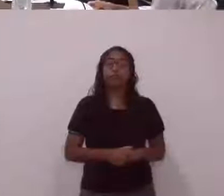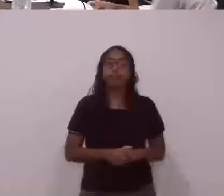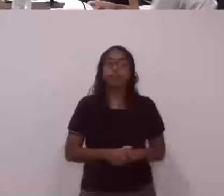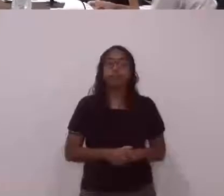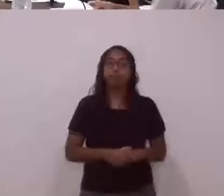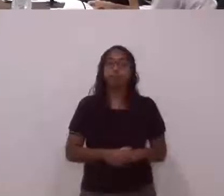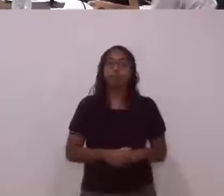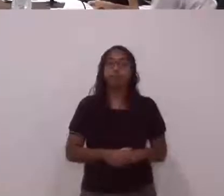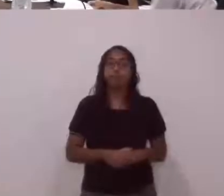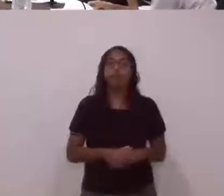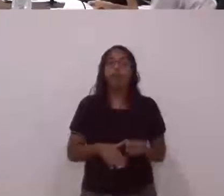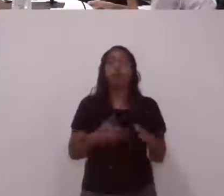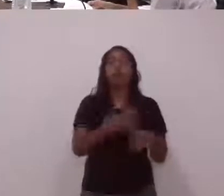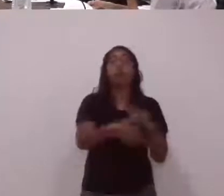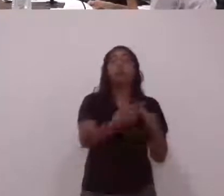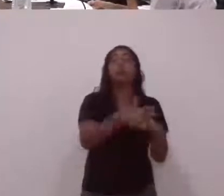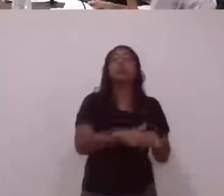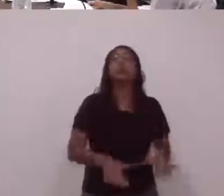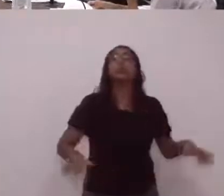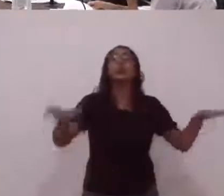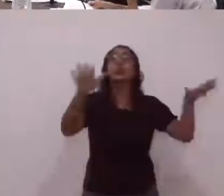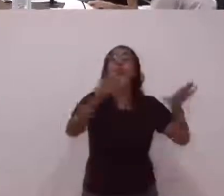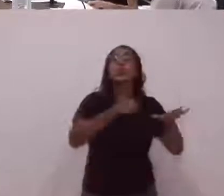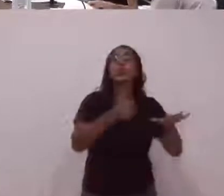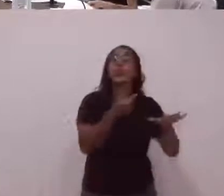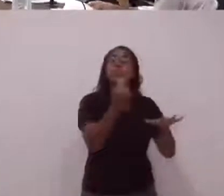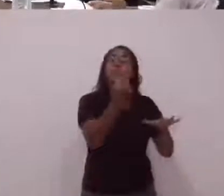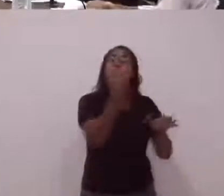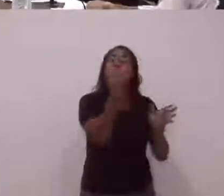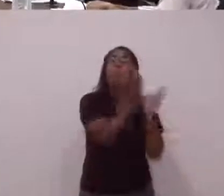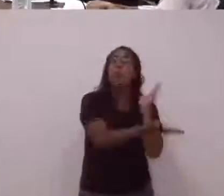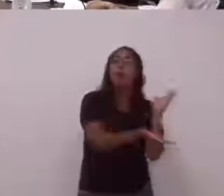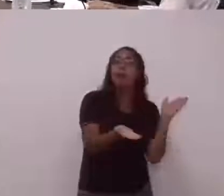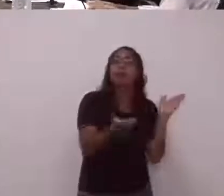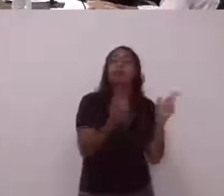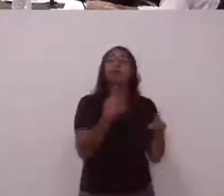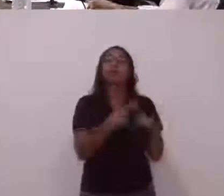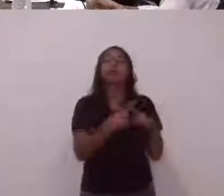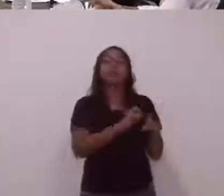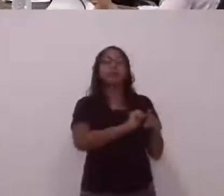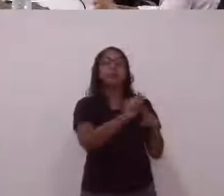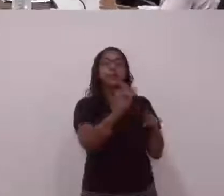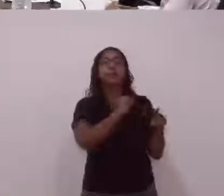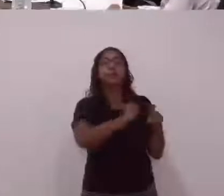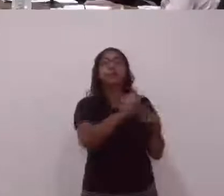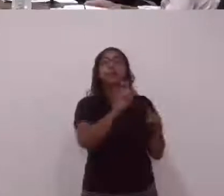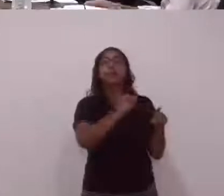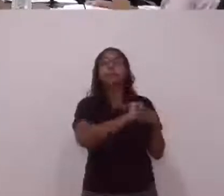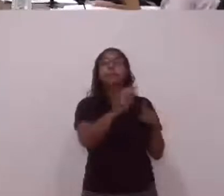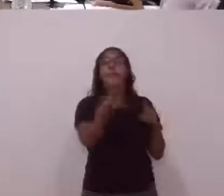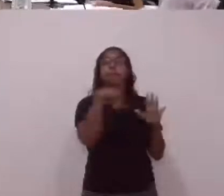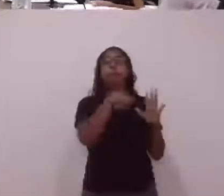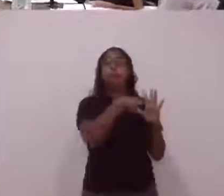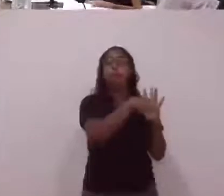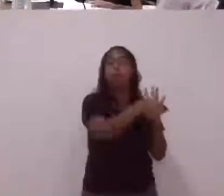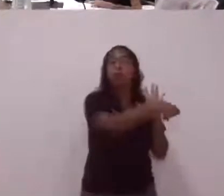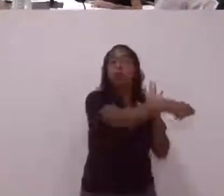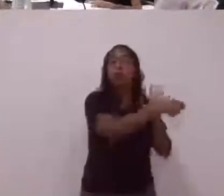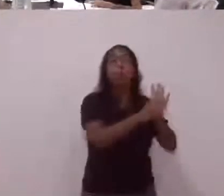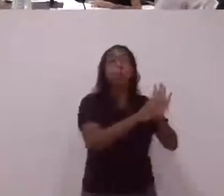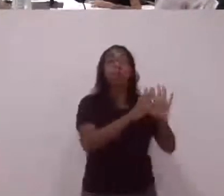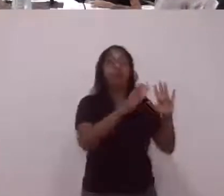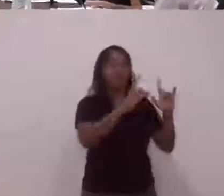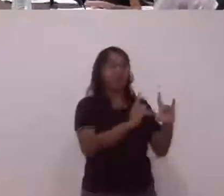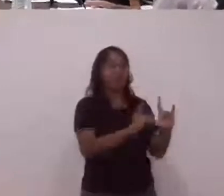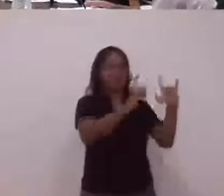em evidente prejuízo ao erário, que pagou aluguel por imóvel que nunca foi utilizado para o fim a